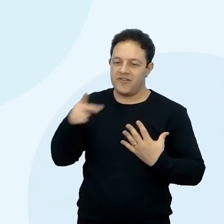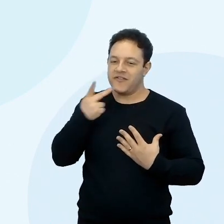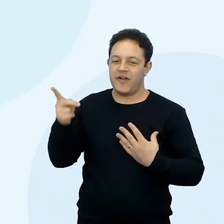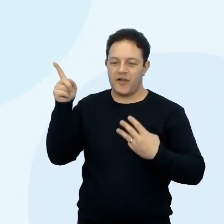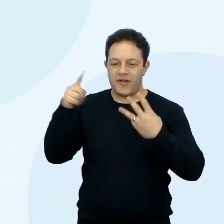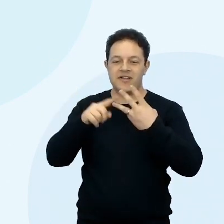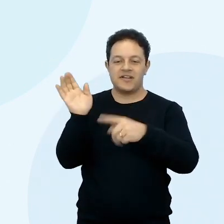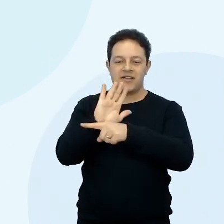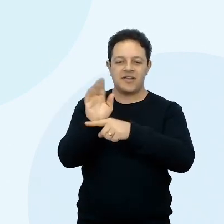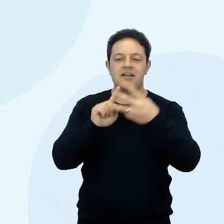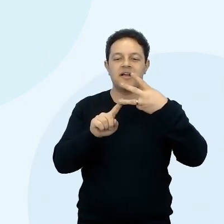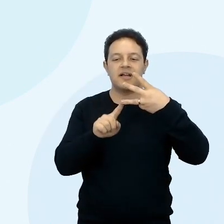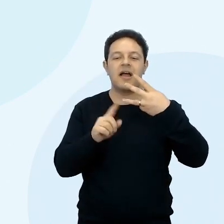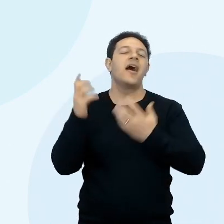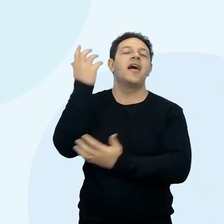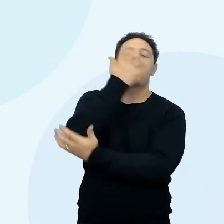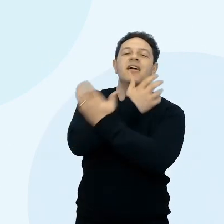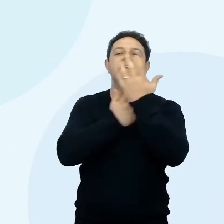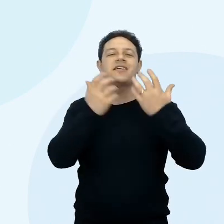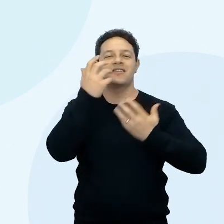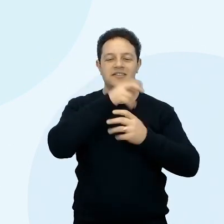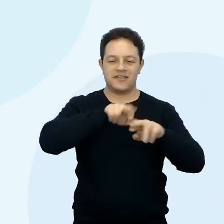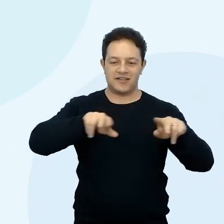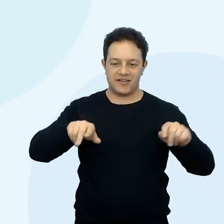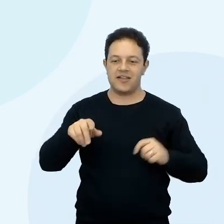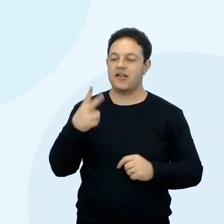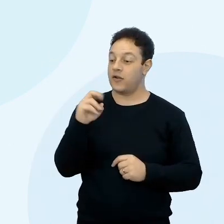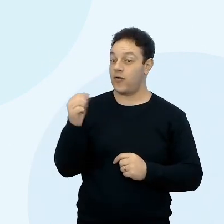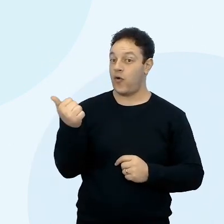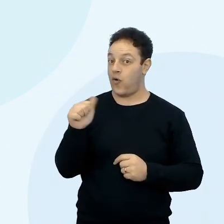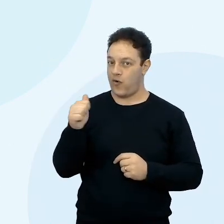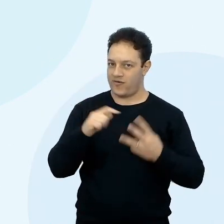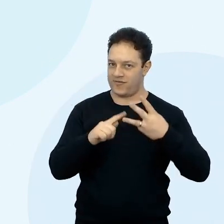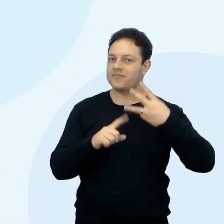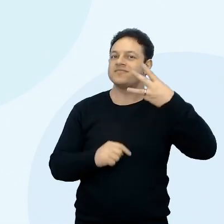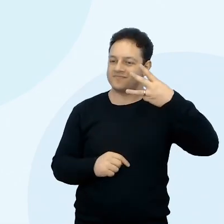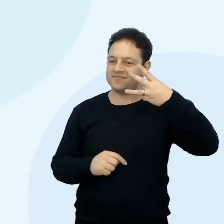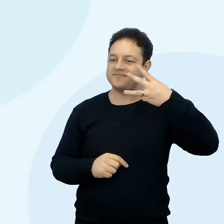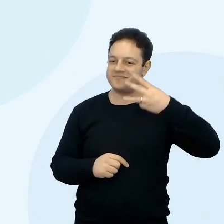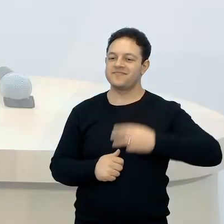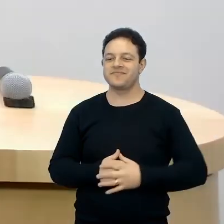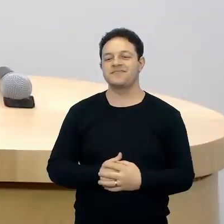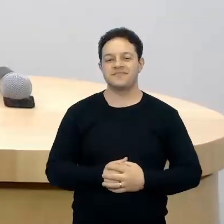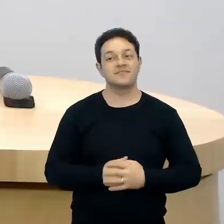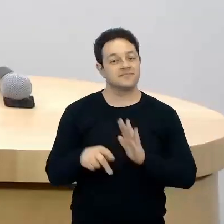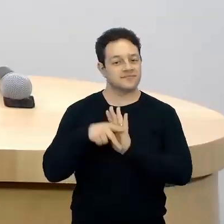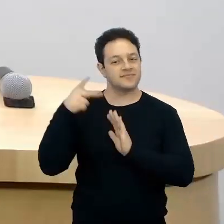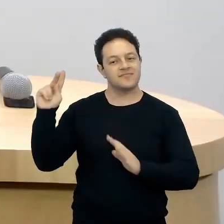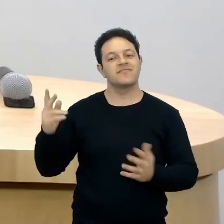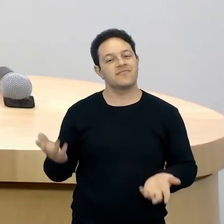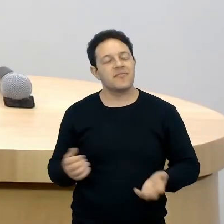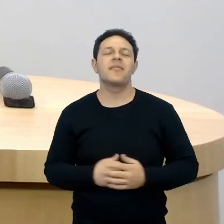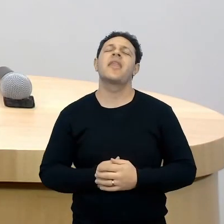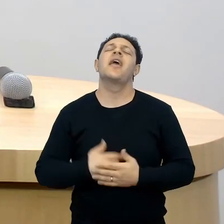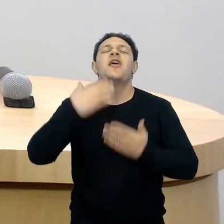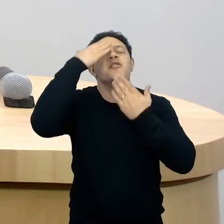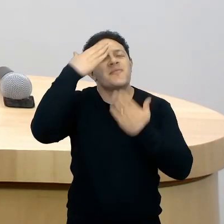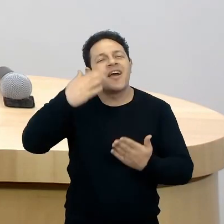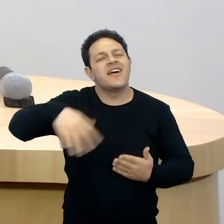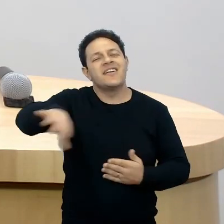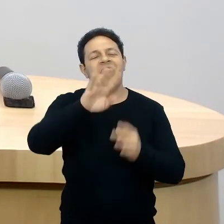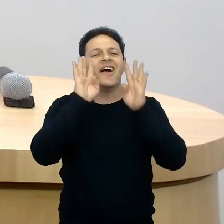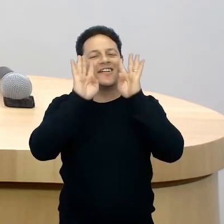muito emocionante, é As Canções, de 2011, beleza? Queria agradecer a atenção de